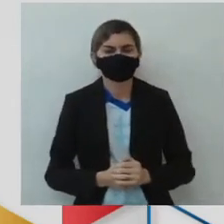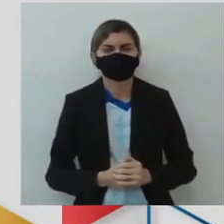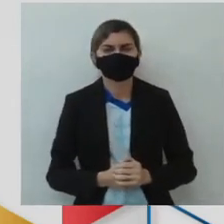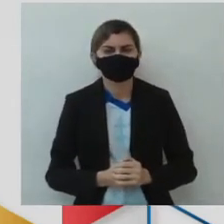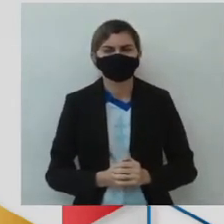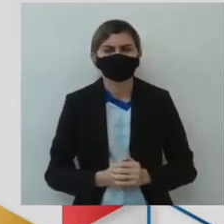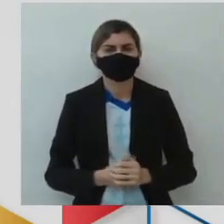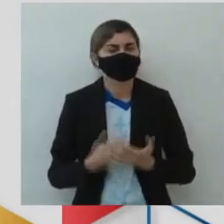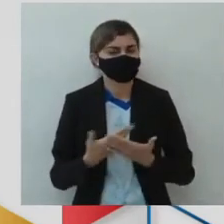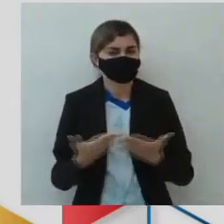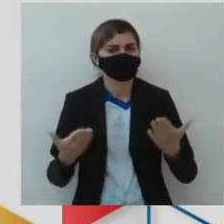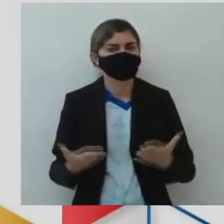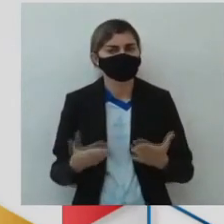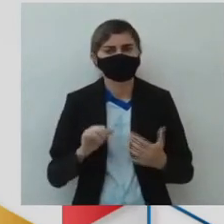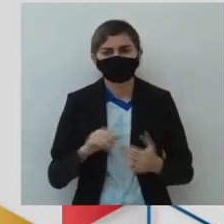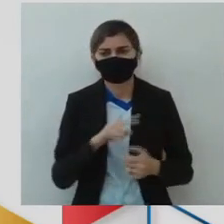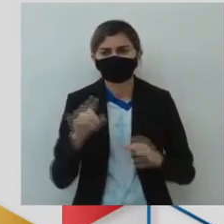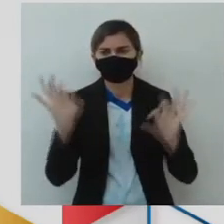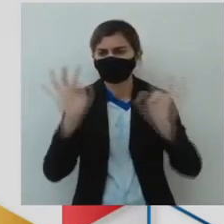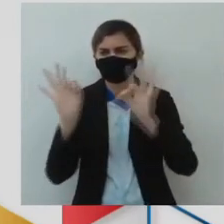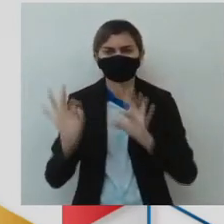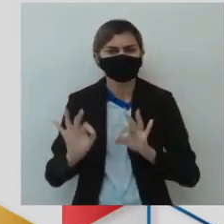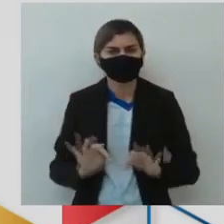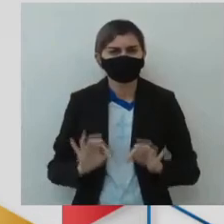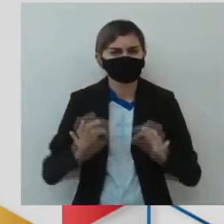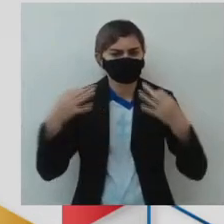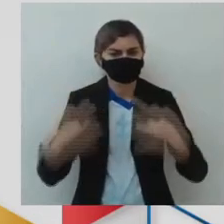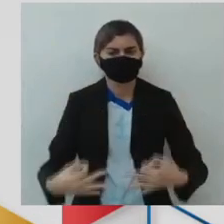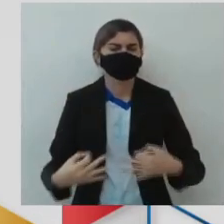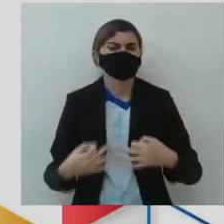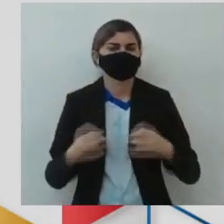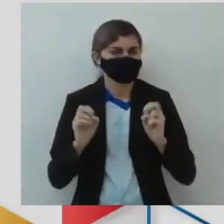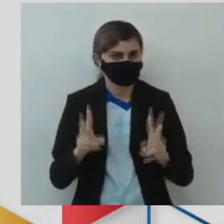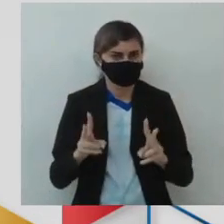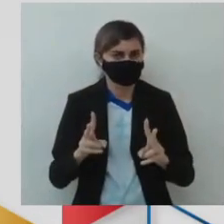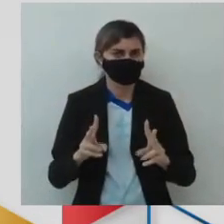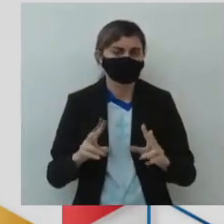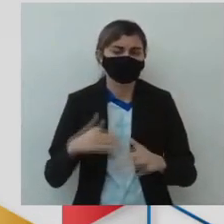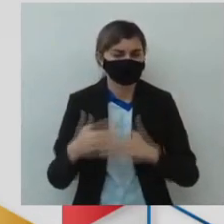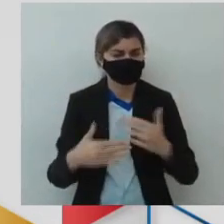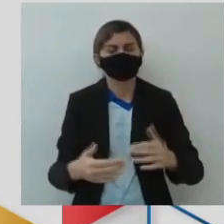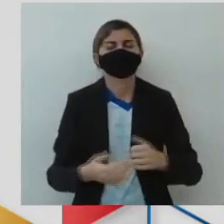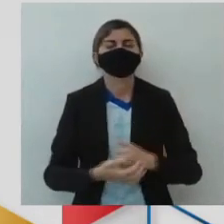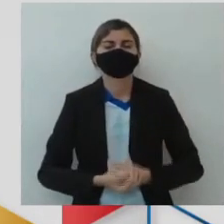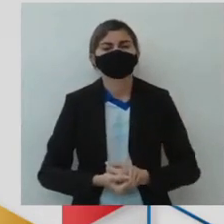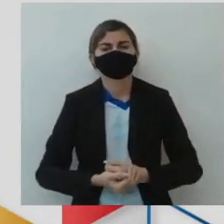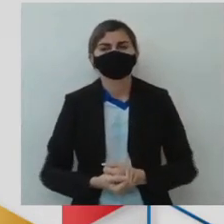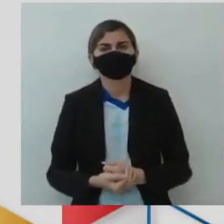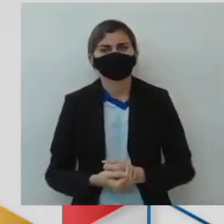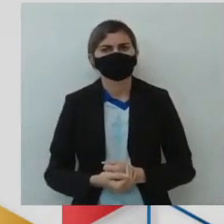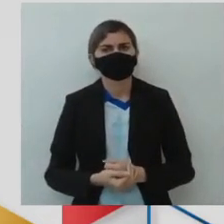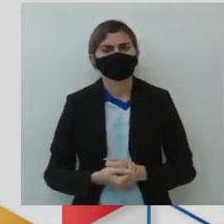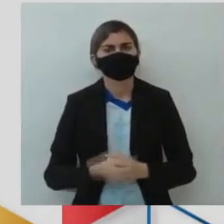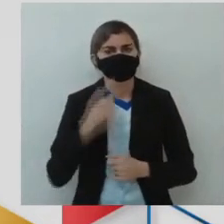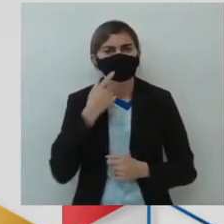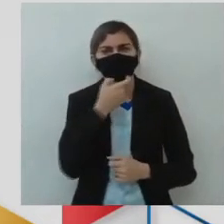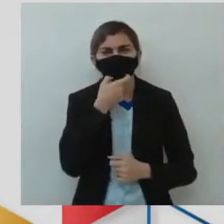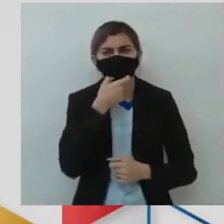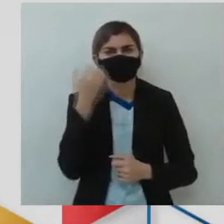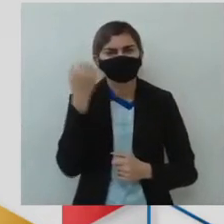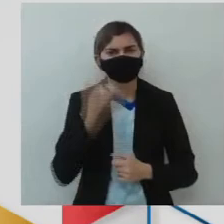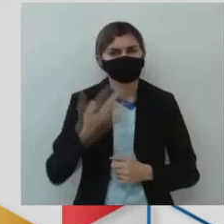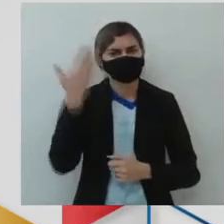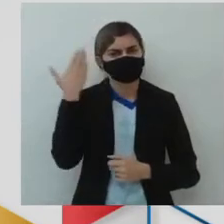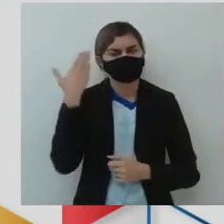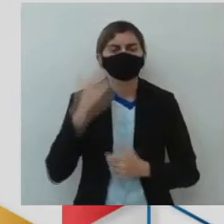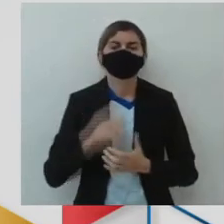o Wilson se senão nada disso vai dar certo ok vai suceder vai dar certo o preço do frete com